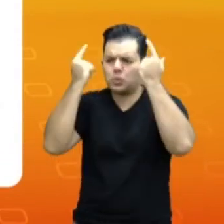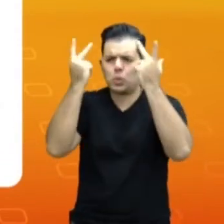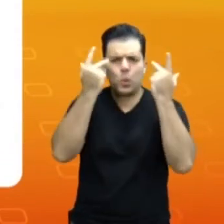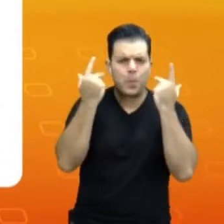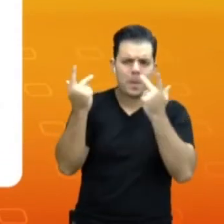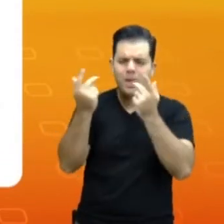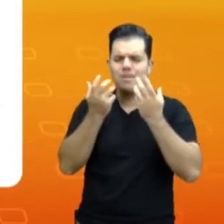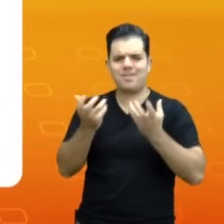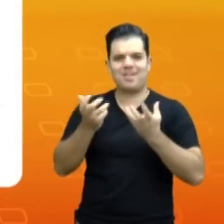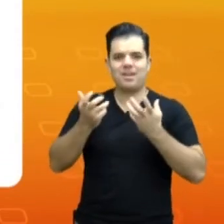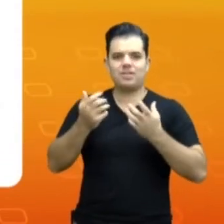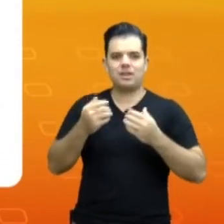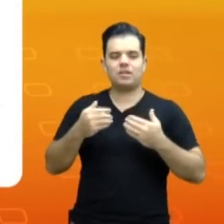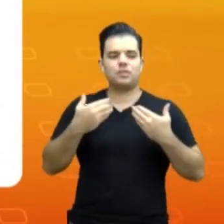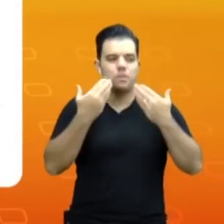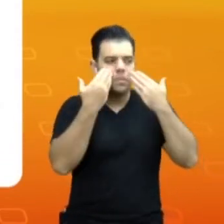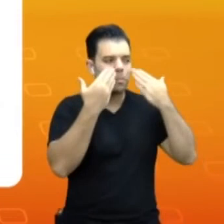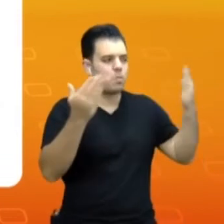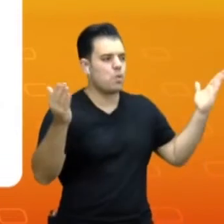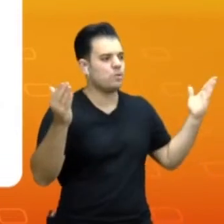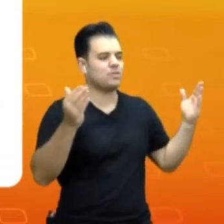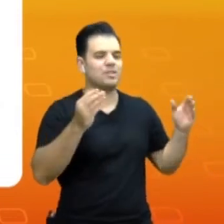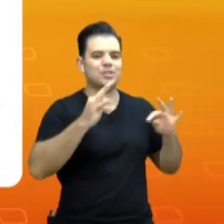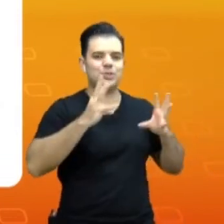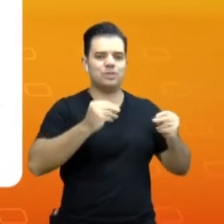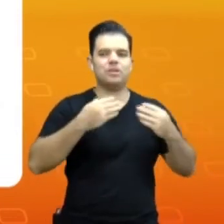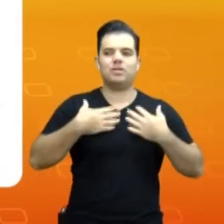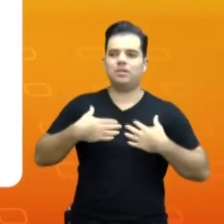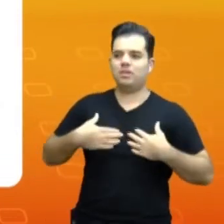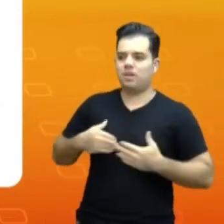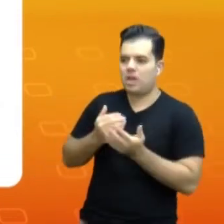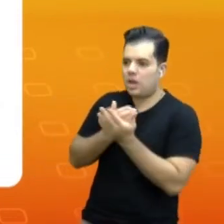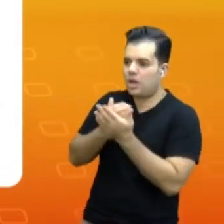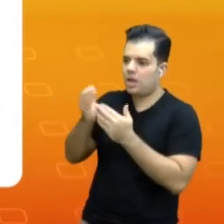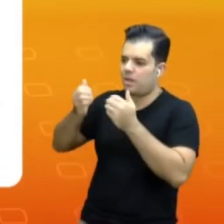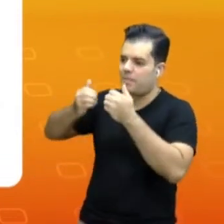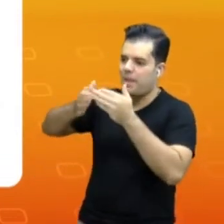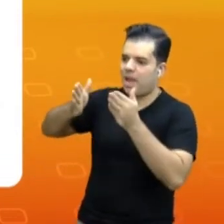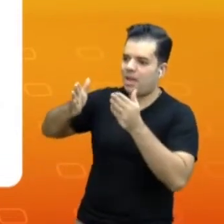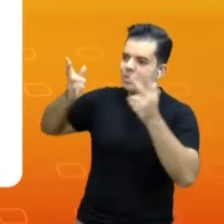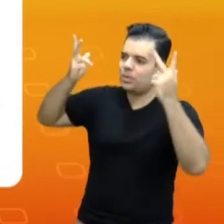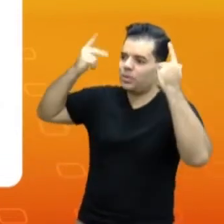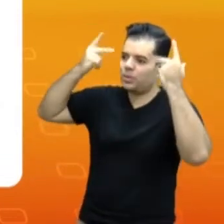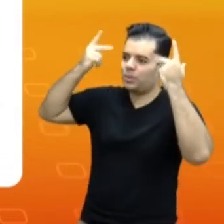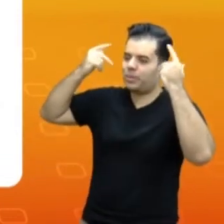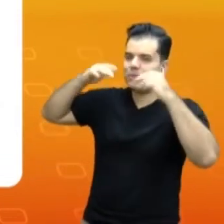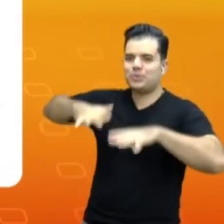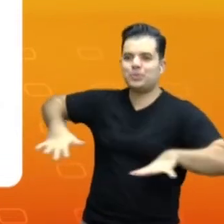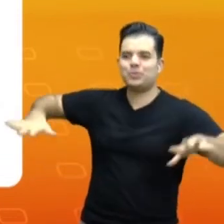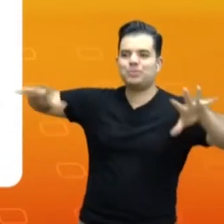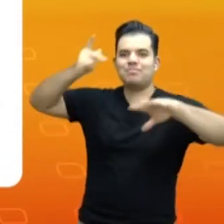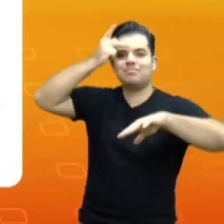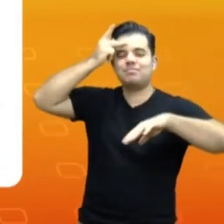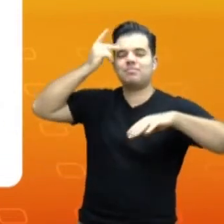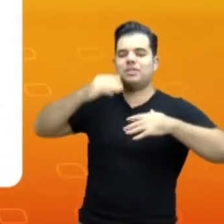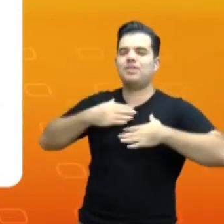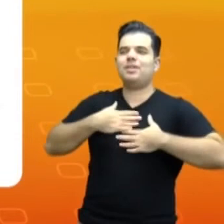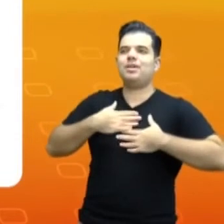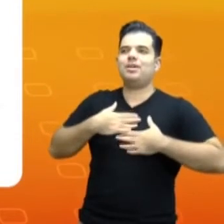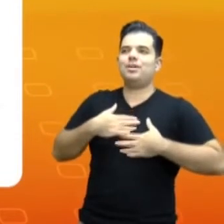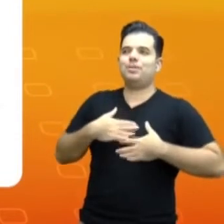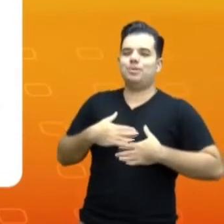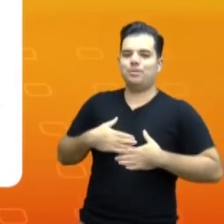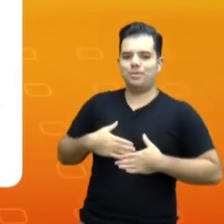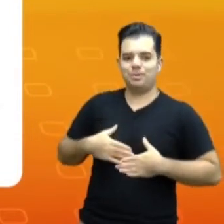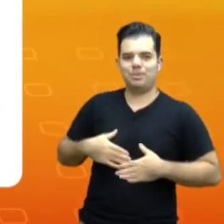acho que a gente conseguiu passar essa tranquilidade e na hora que tudo abriu e tudo cantou bem, as pessoas se sentiram confortáveis e aí foi o sucesso que